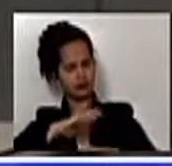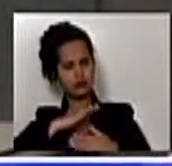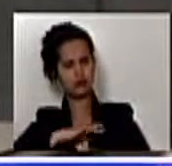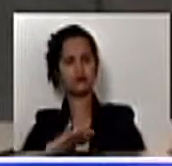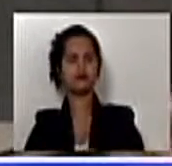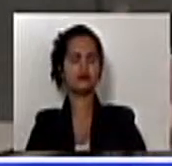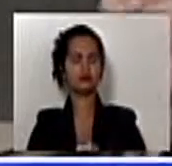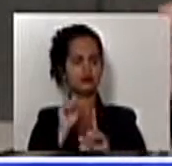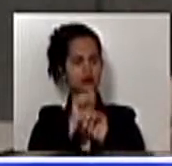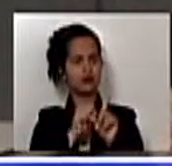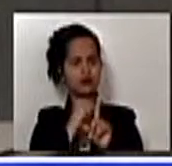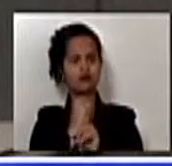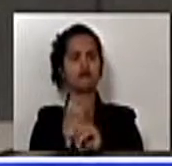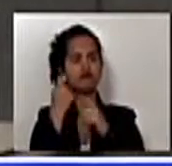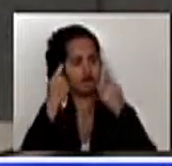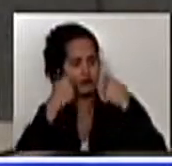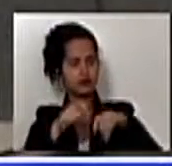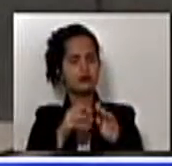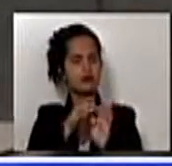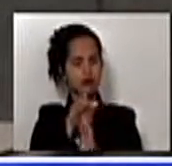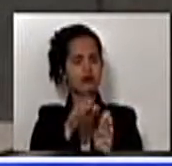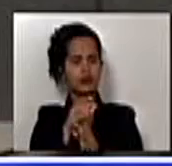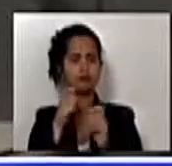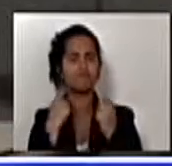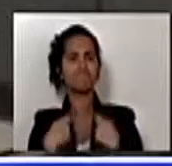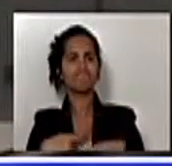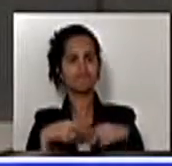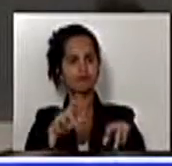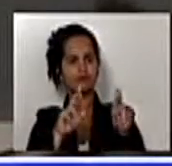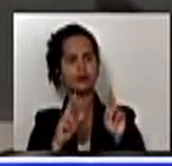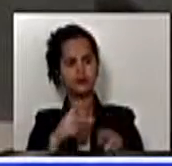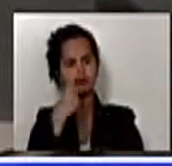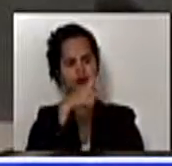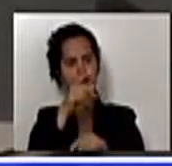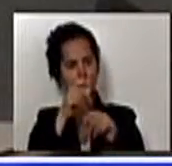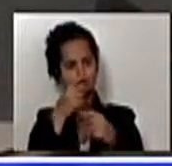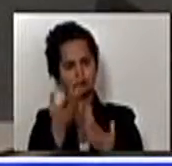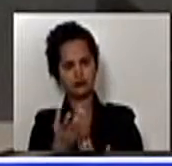tenha os serviços que ela merece e que ela espera.